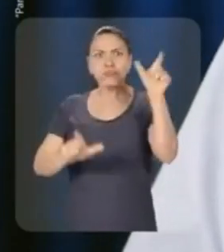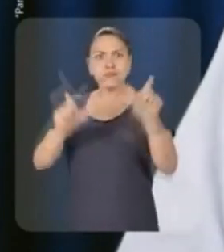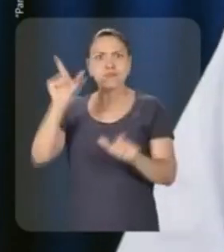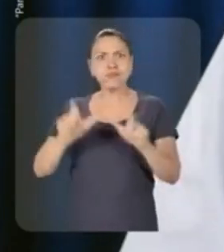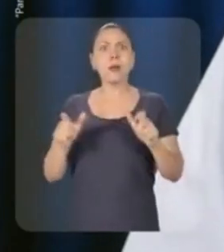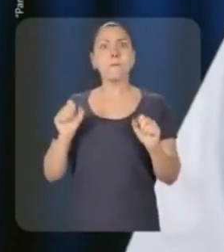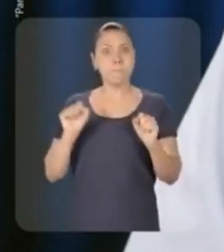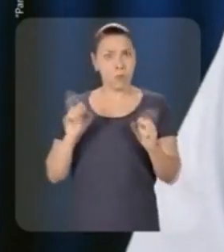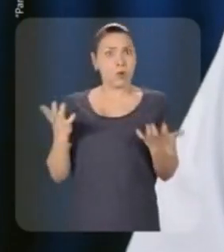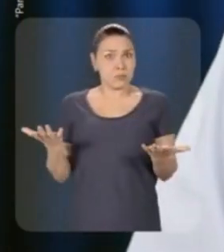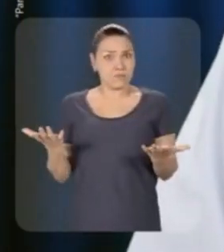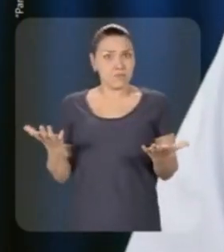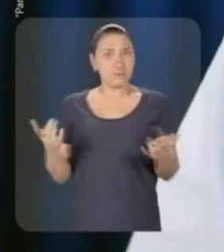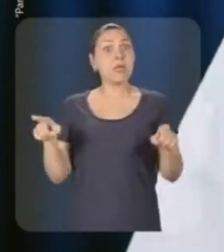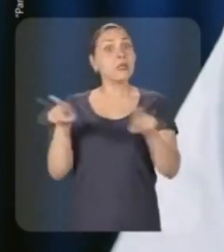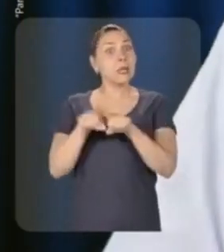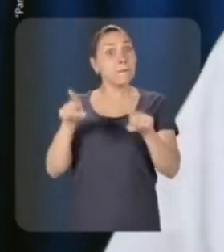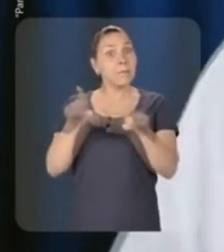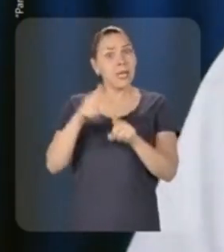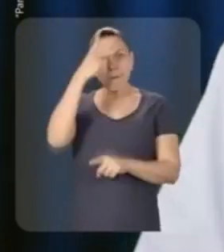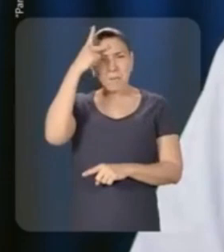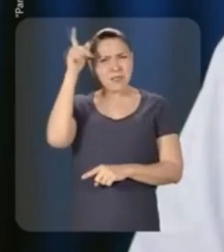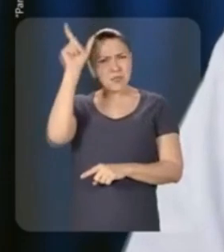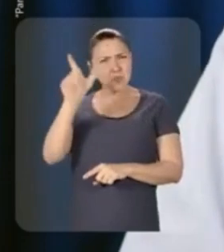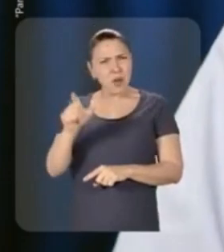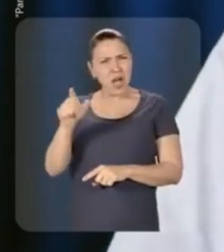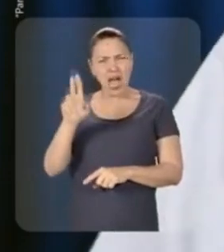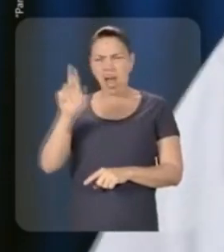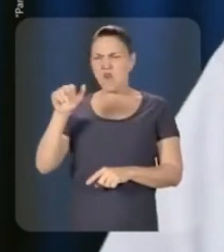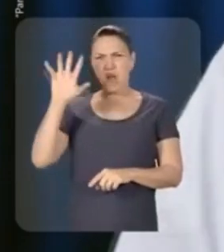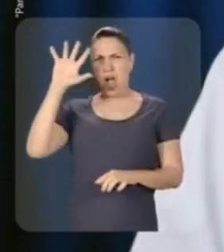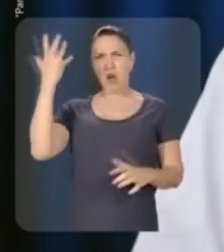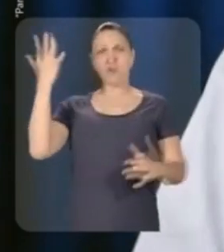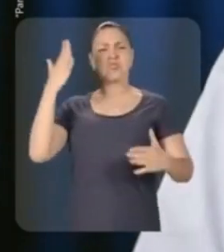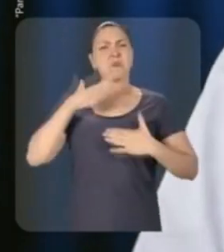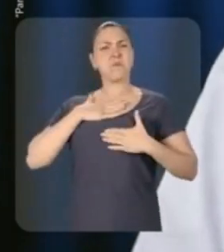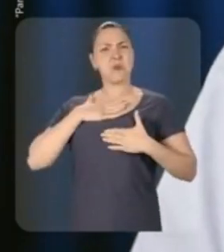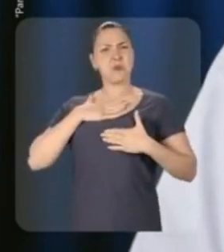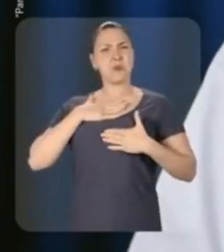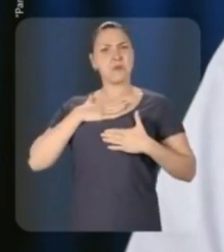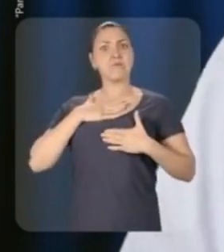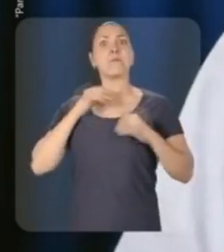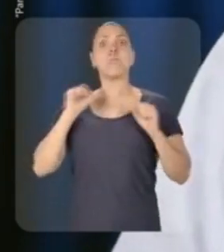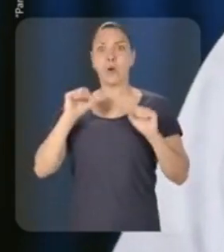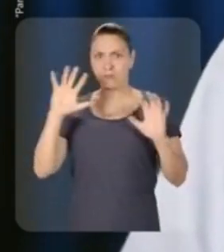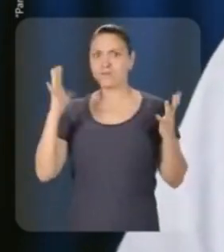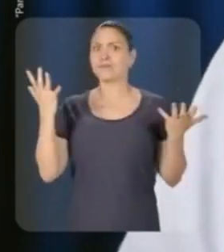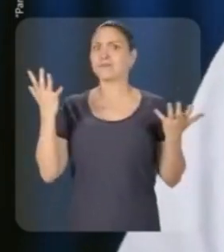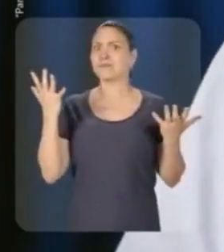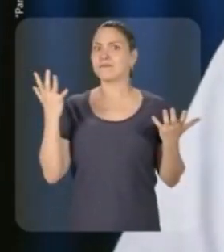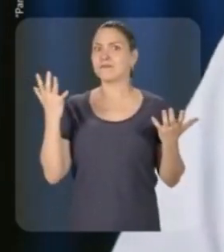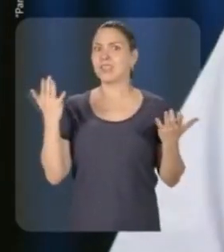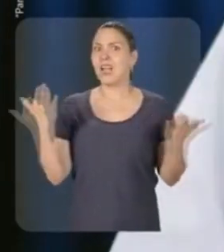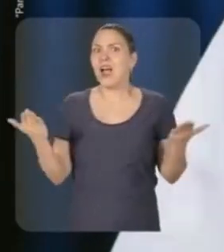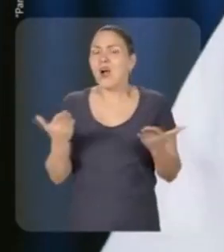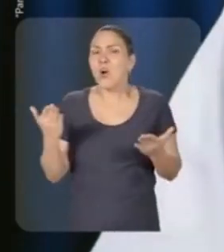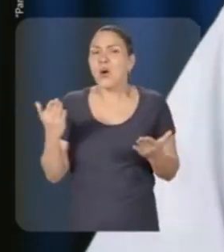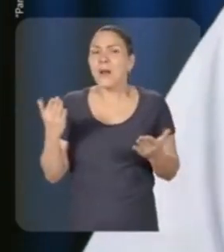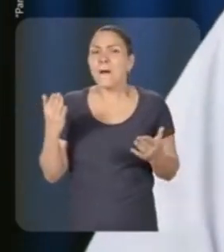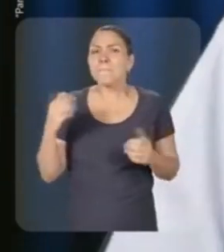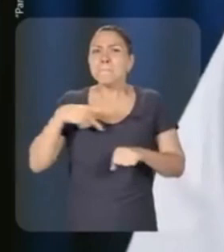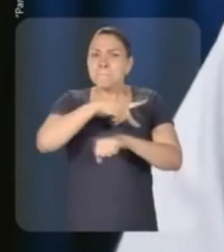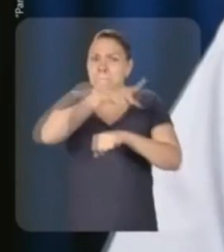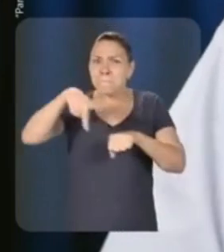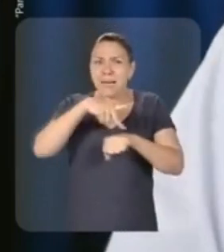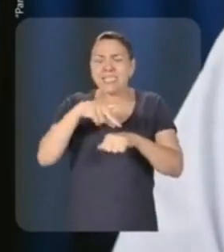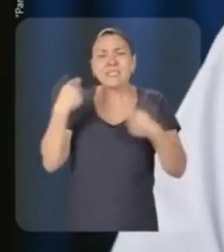nós. Pode ser, sobretudo, aqueles que acham que jamais seriam vítimas. Mais que nunca, o